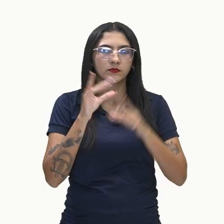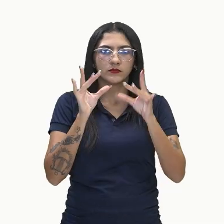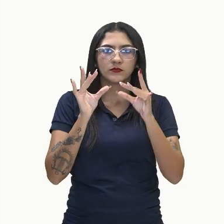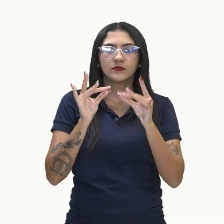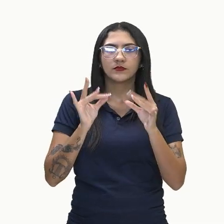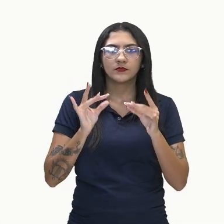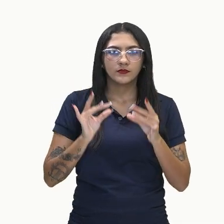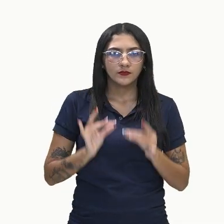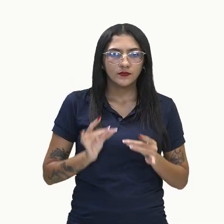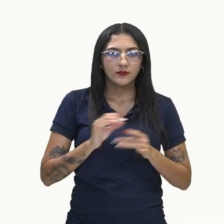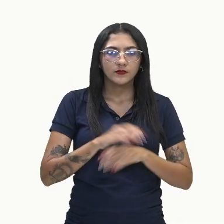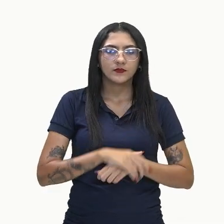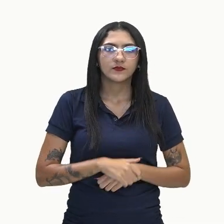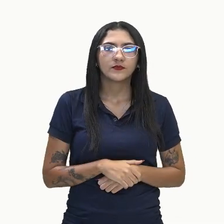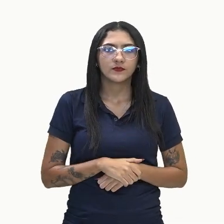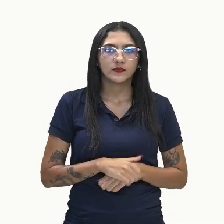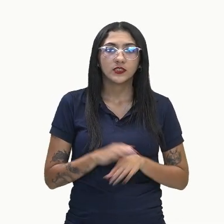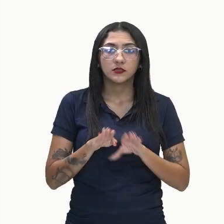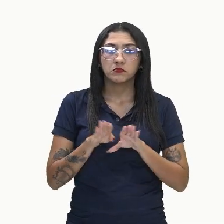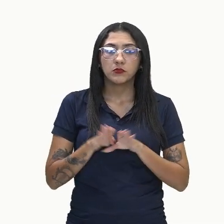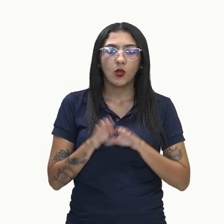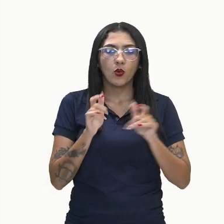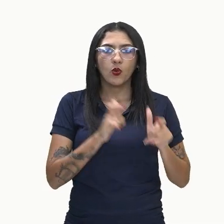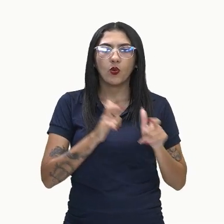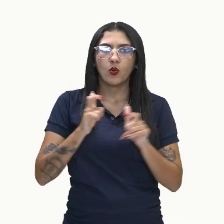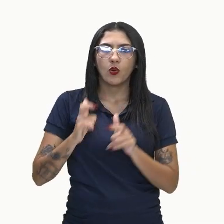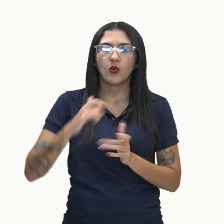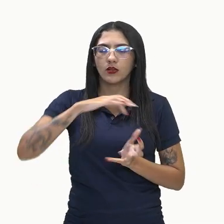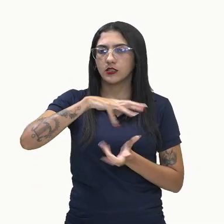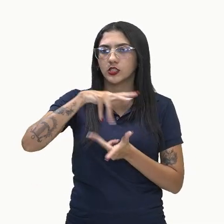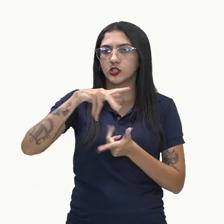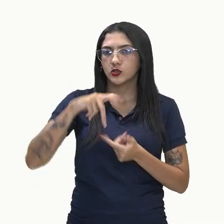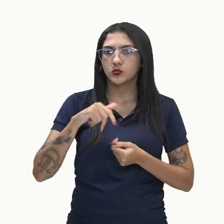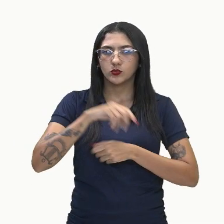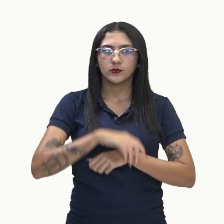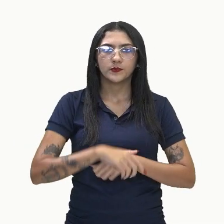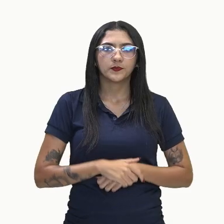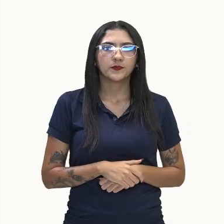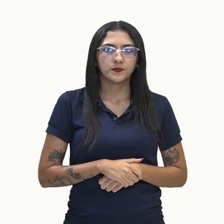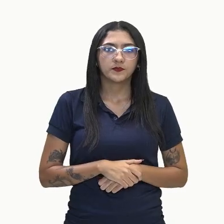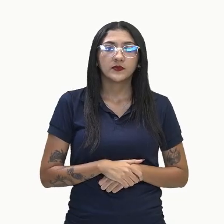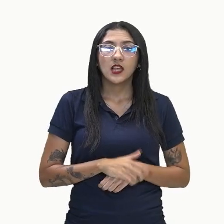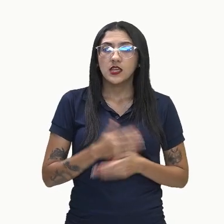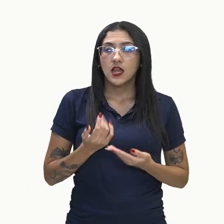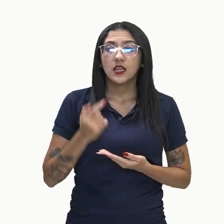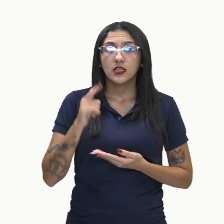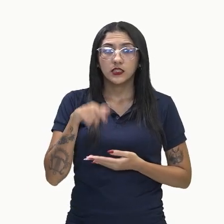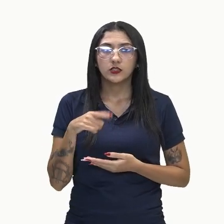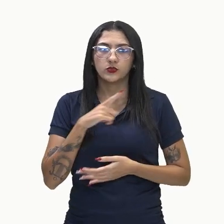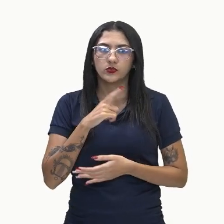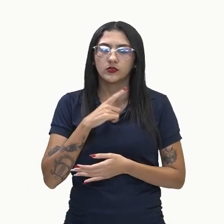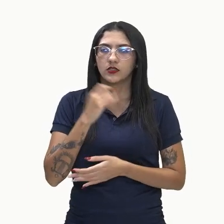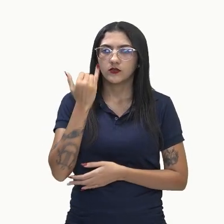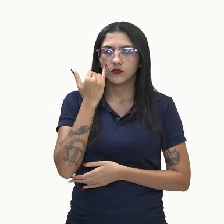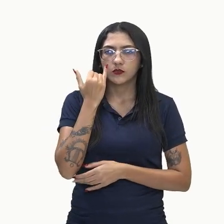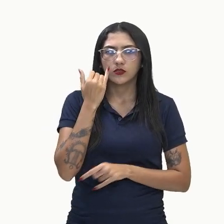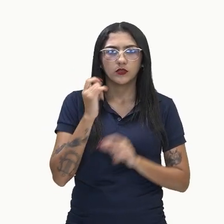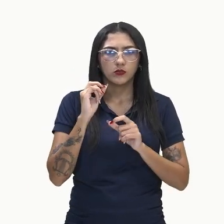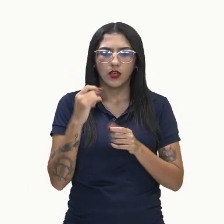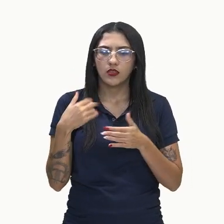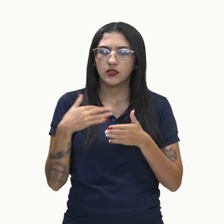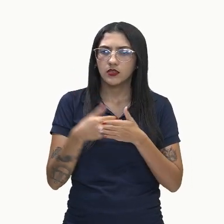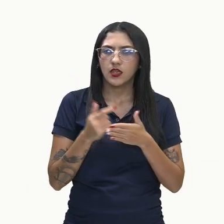cartograficamente, né, os pontos da Terra, certo? E aí isso vai estabelecer o quê? até chegar às